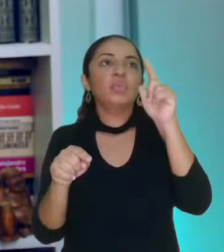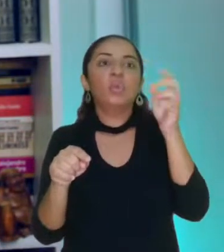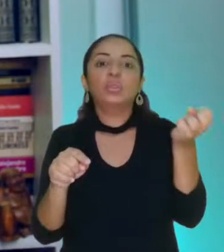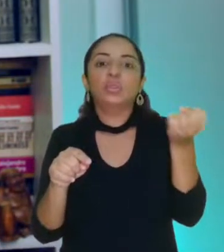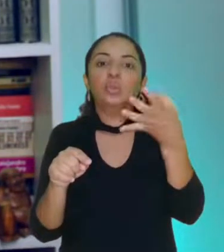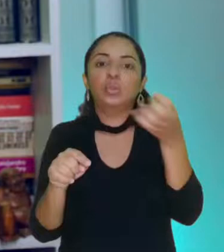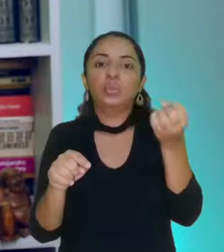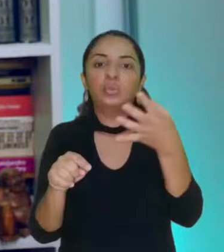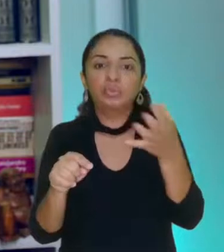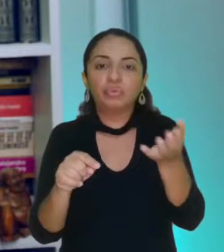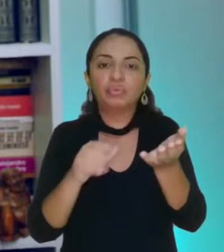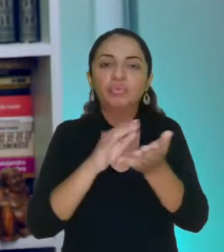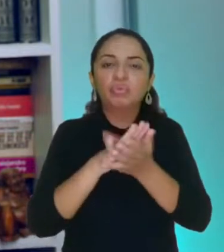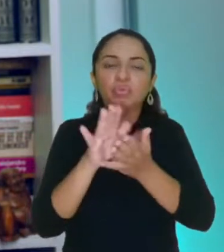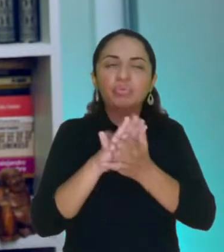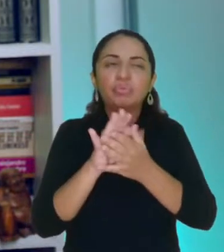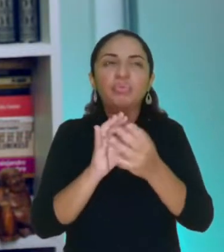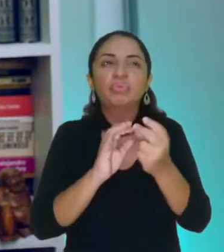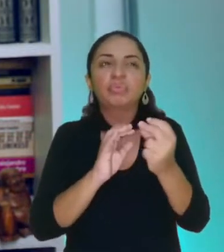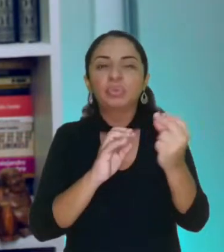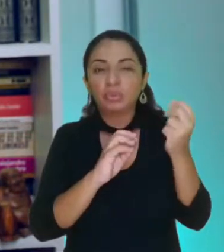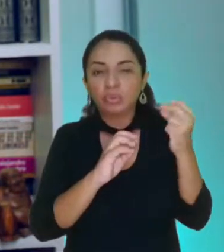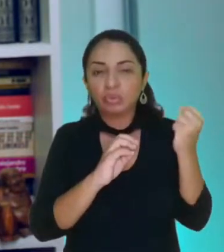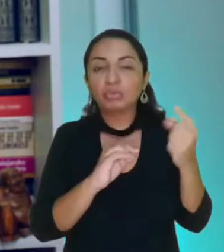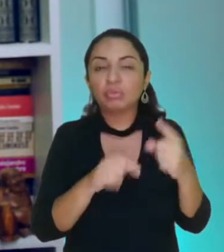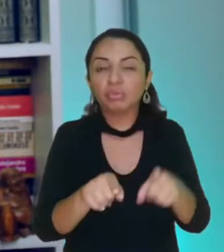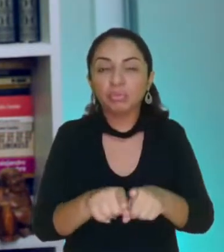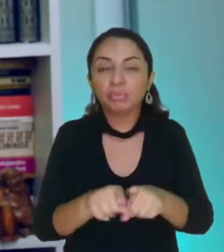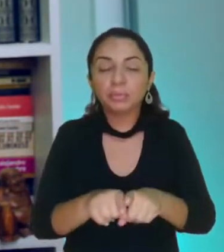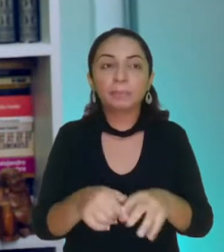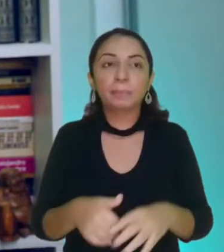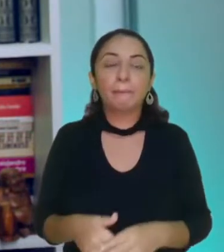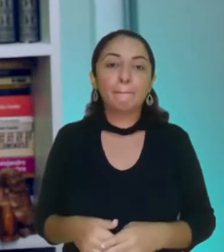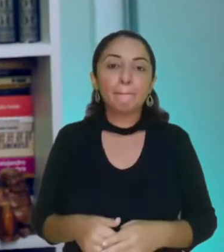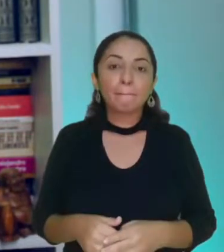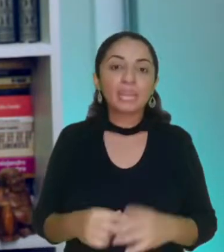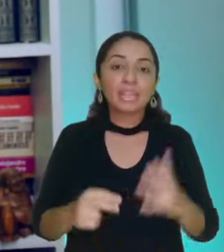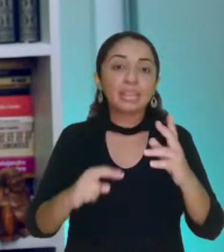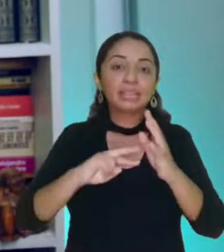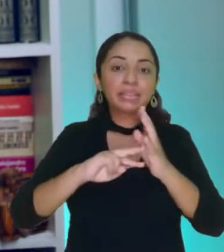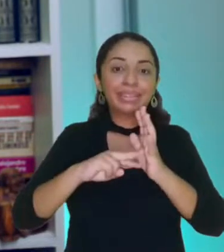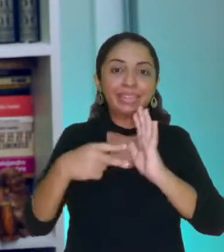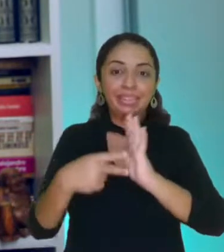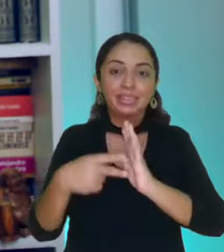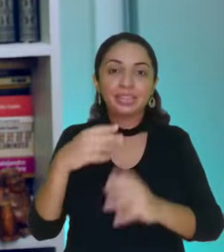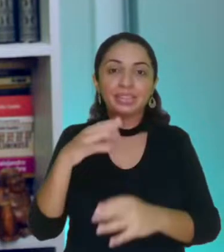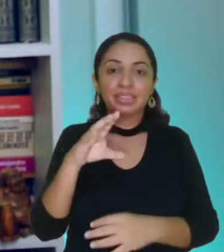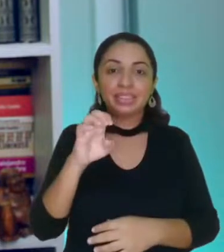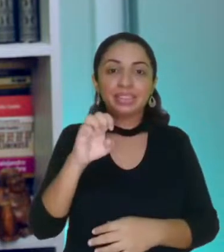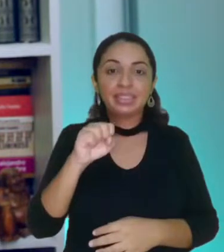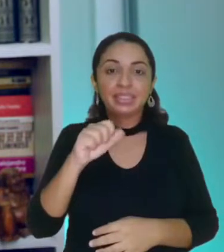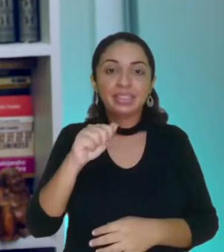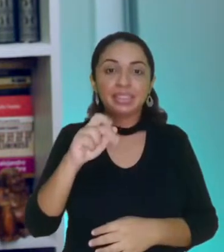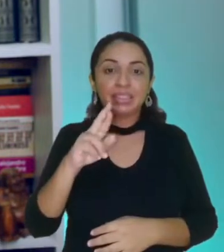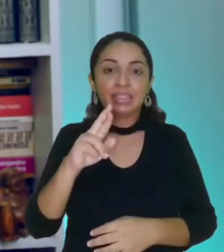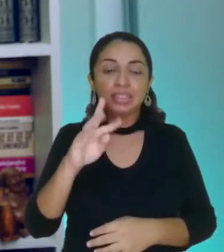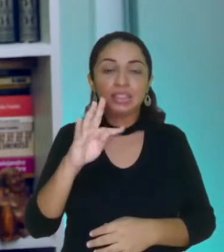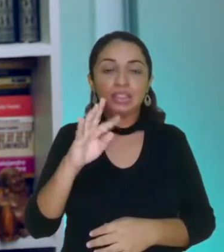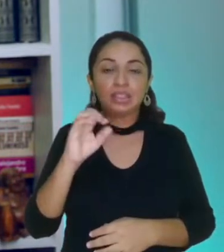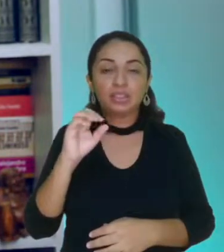também, antiga. Aqui tem a tradução do César Tosi.